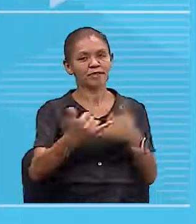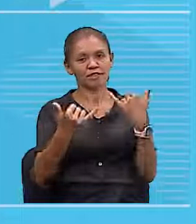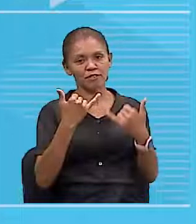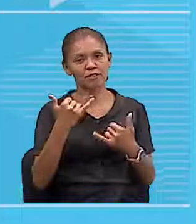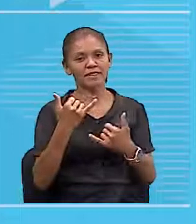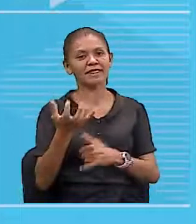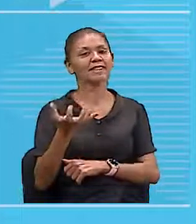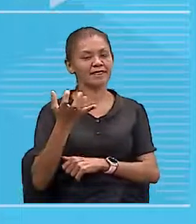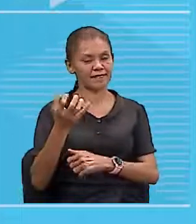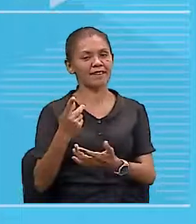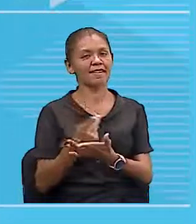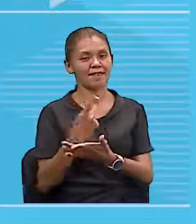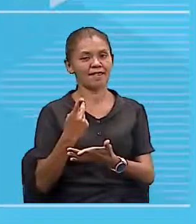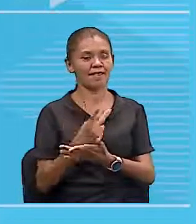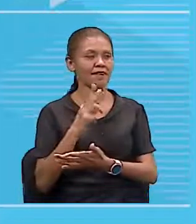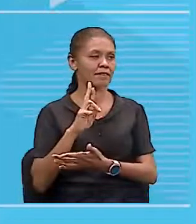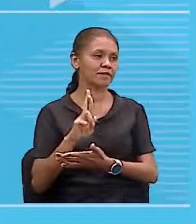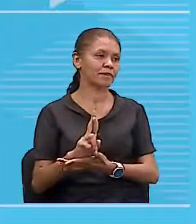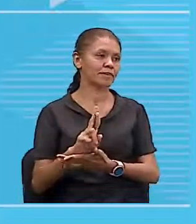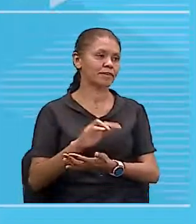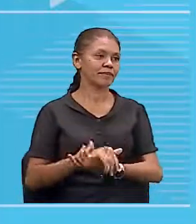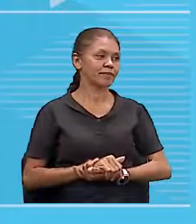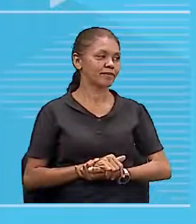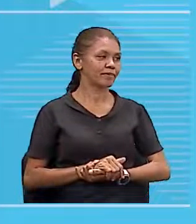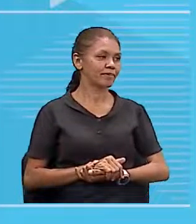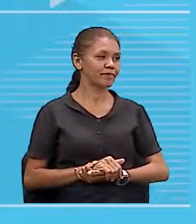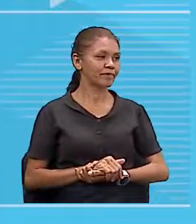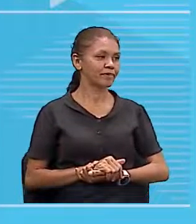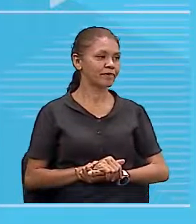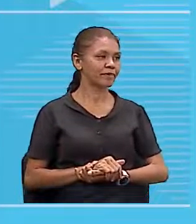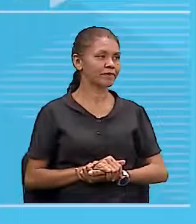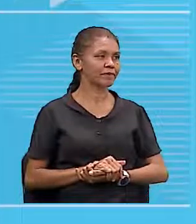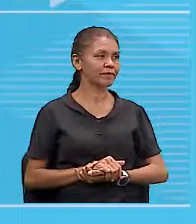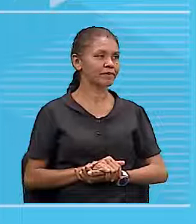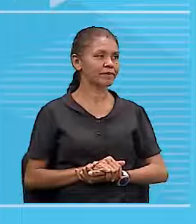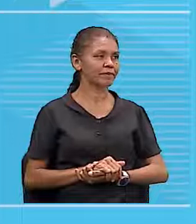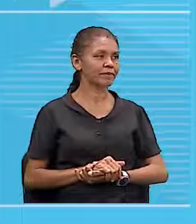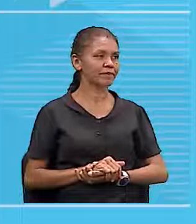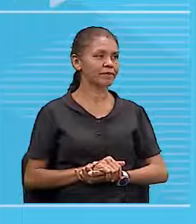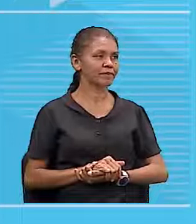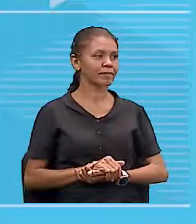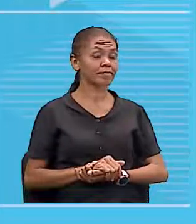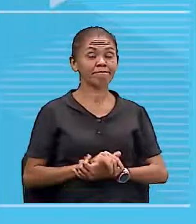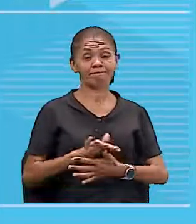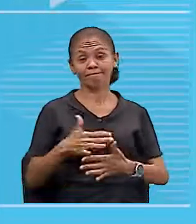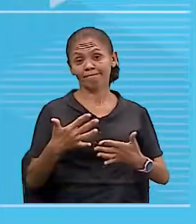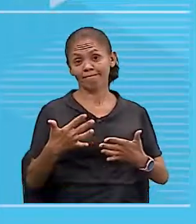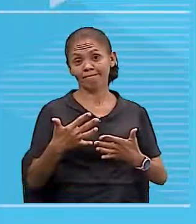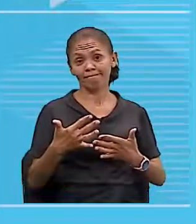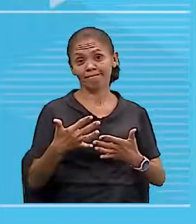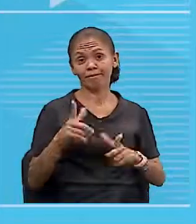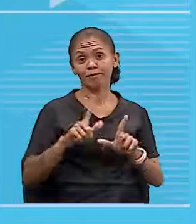é a letra e galerinha com modes são produtos primários não tem grande valor comercial E aí